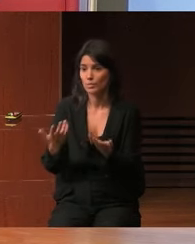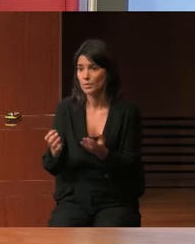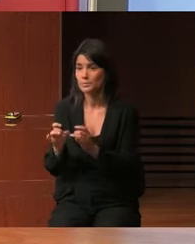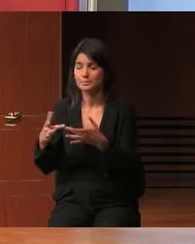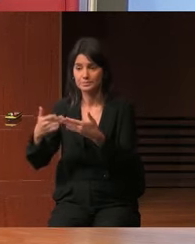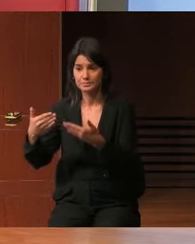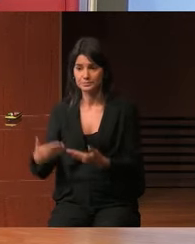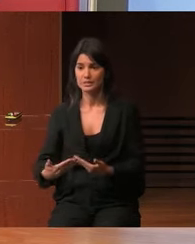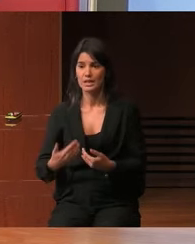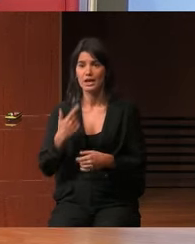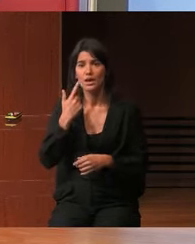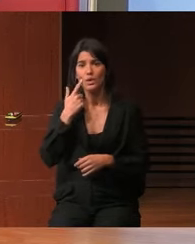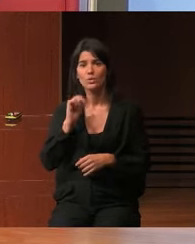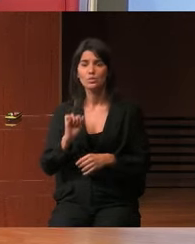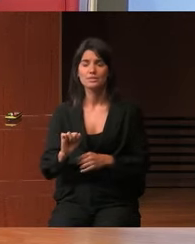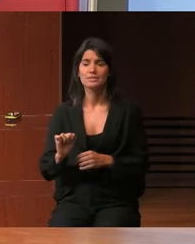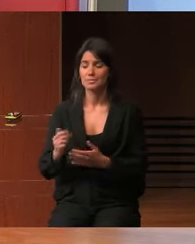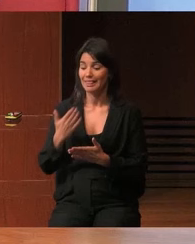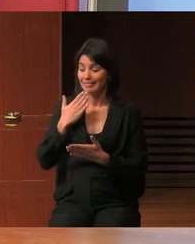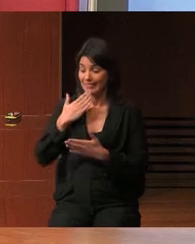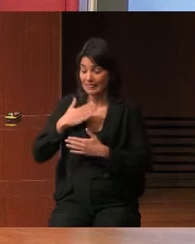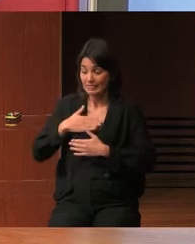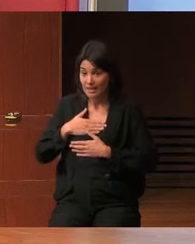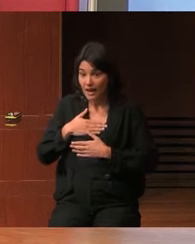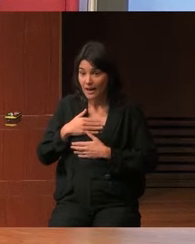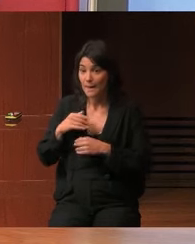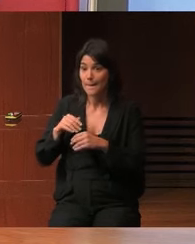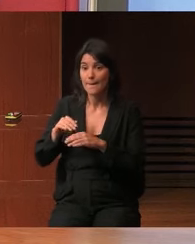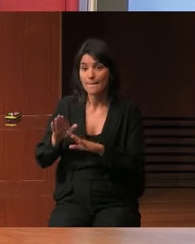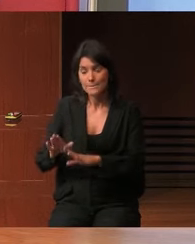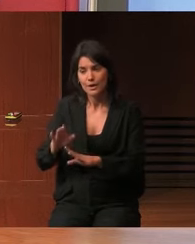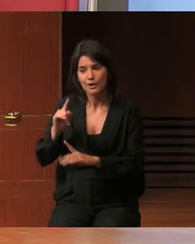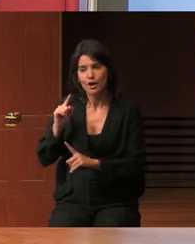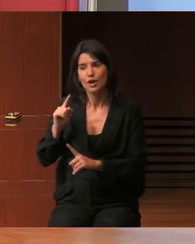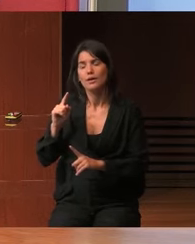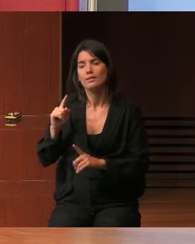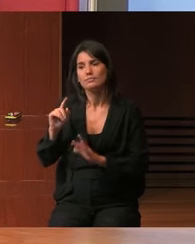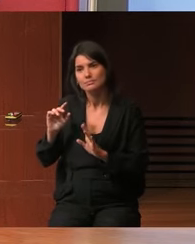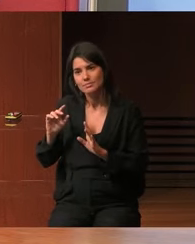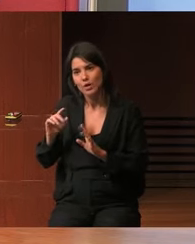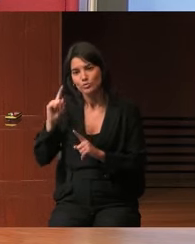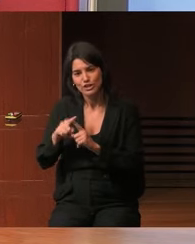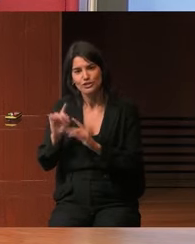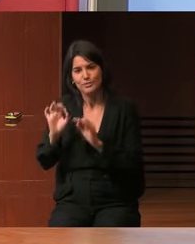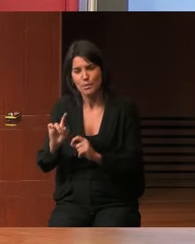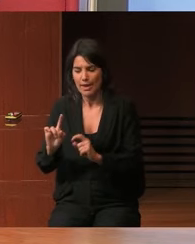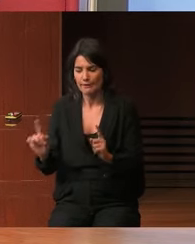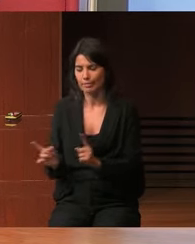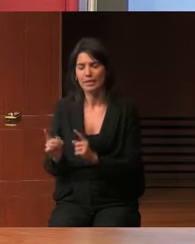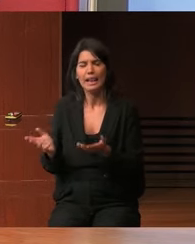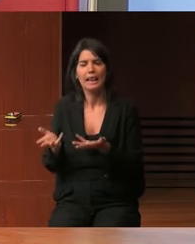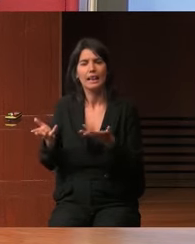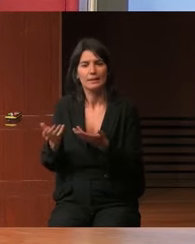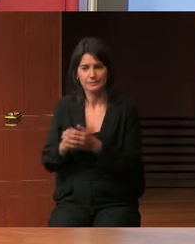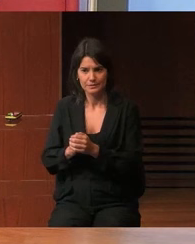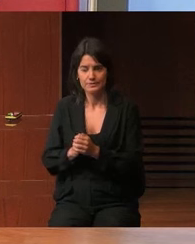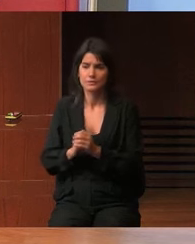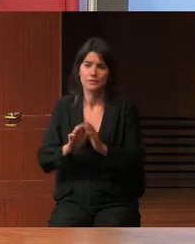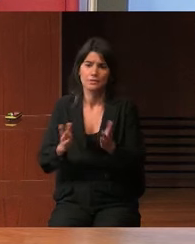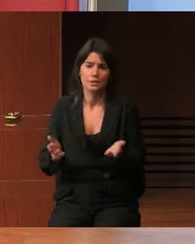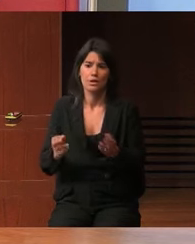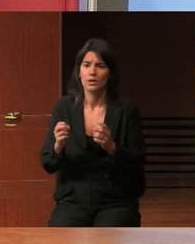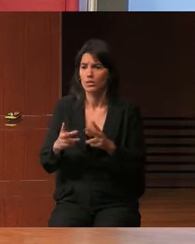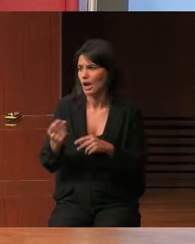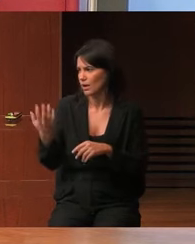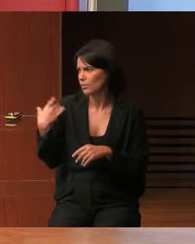online é um conhecimento que nos é dado deliberadamente de forma superficial. Isto não quer dizer que não se encontrem, ainda há pouco estamos a